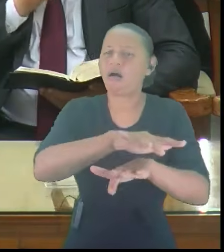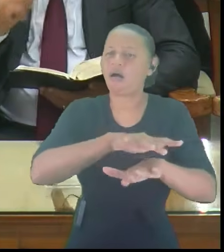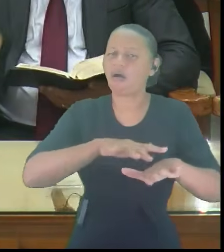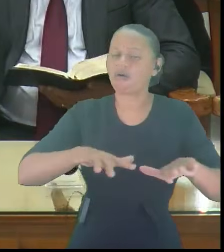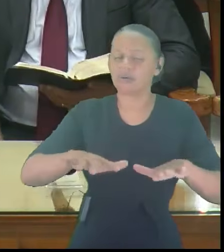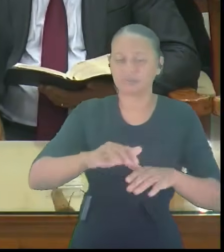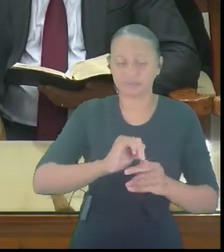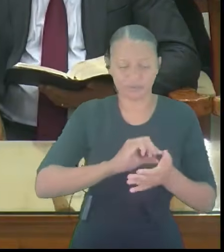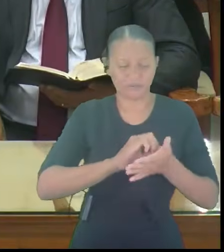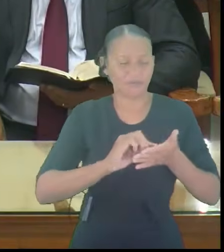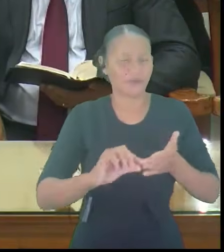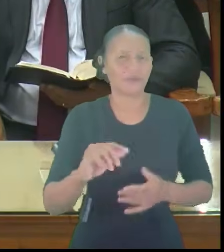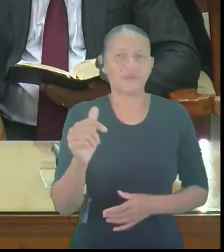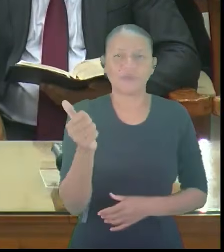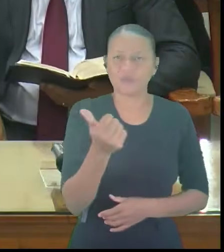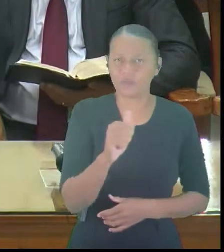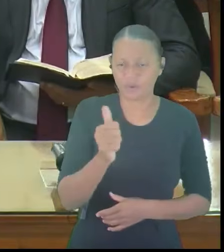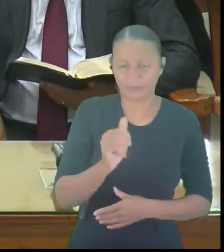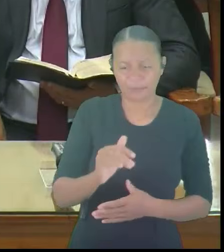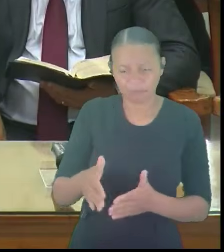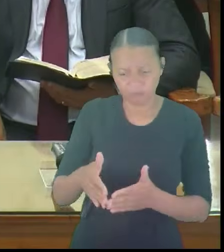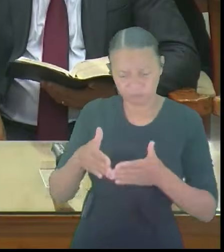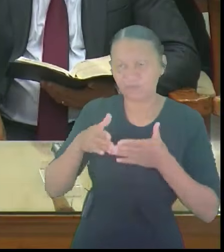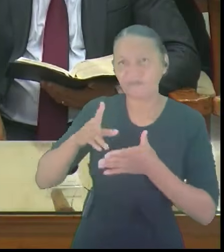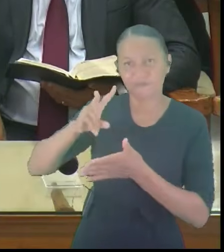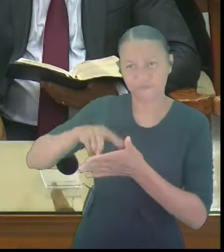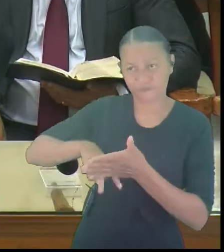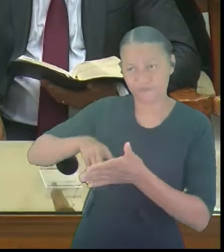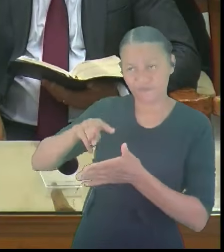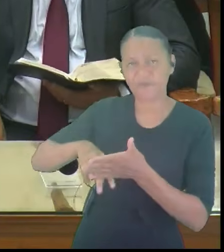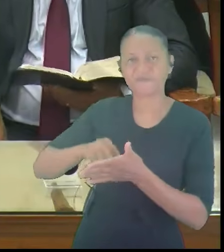E o versículo 11, por favor, pastor, leia o versículo 11.